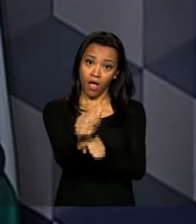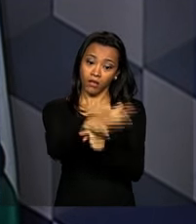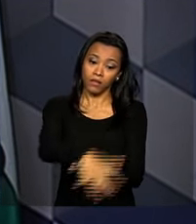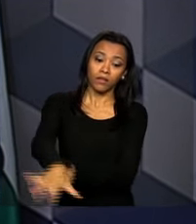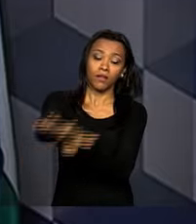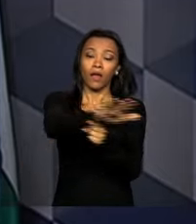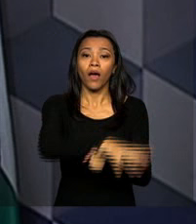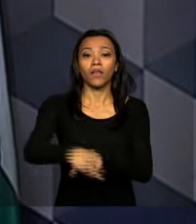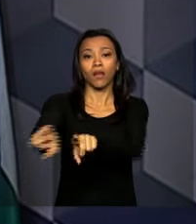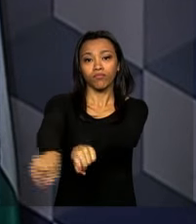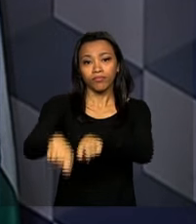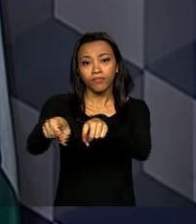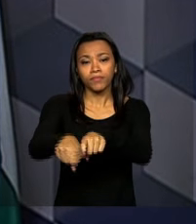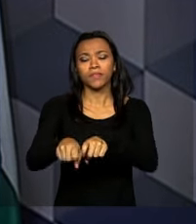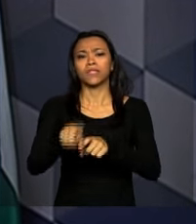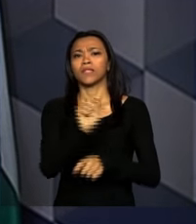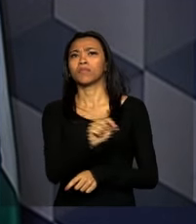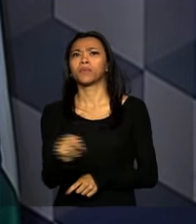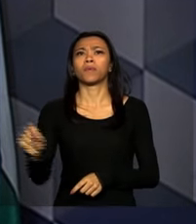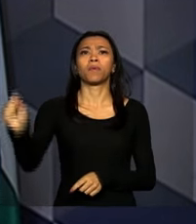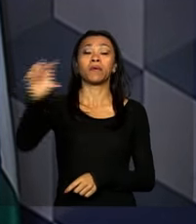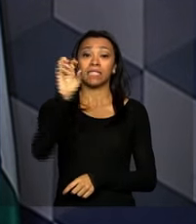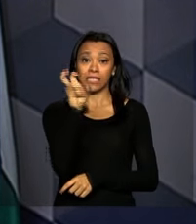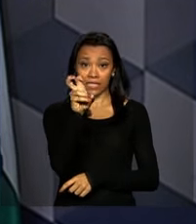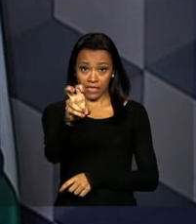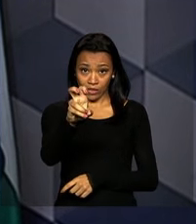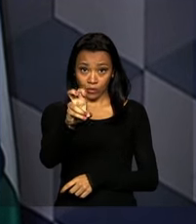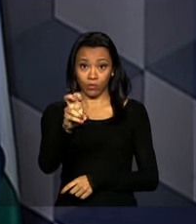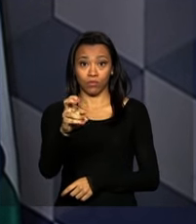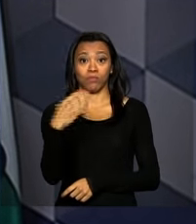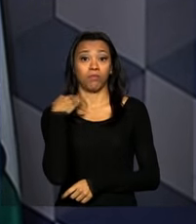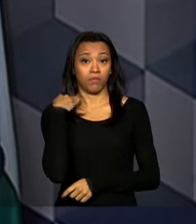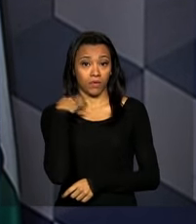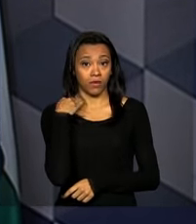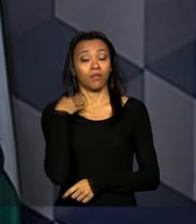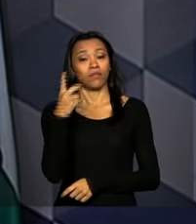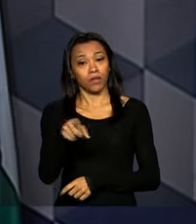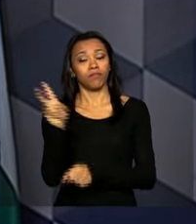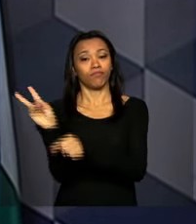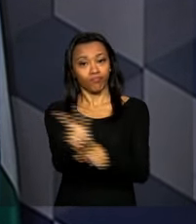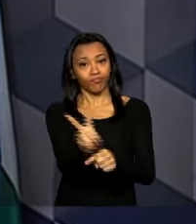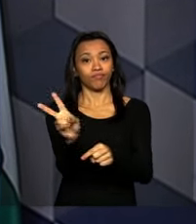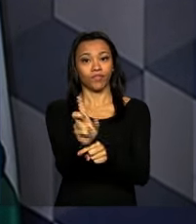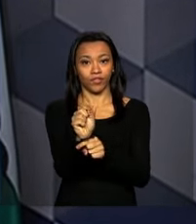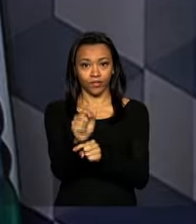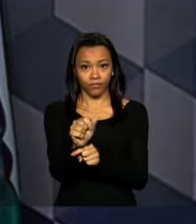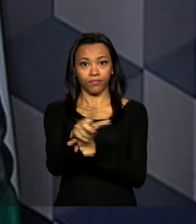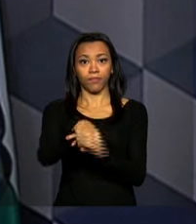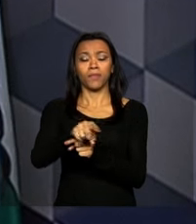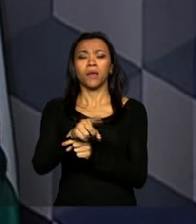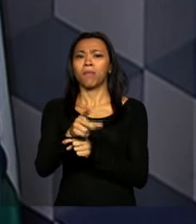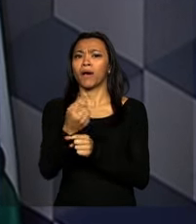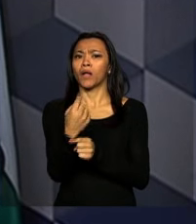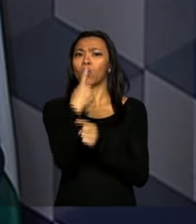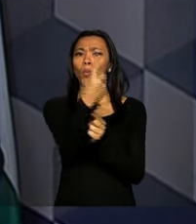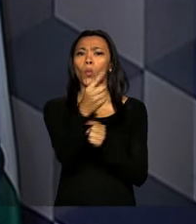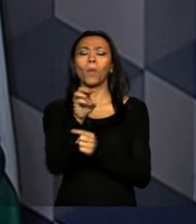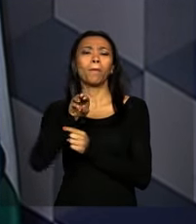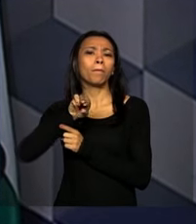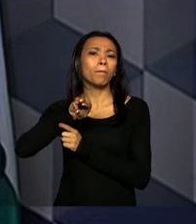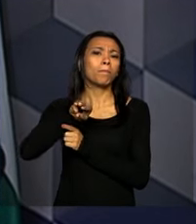mil agências em todo o país operando crédito rural, para cerca de 1,5 milhão de clientes de